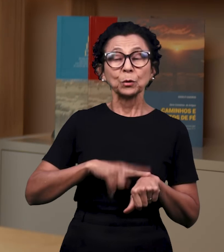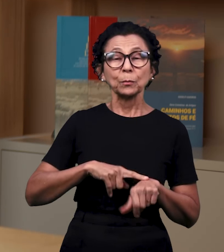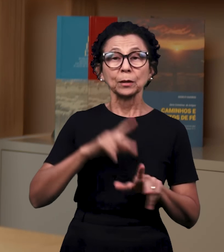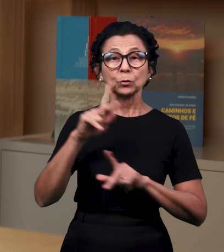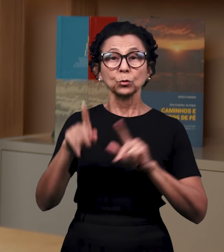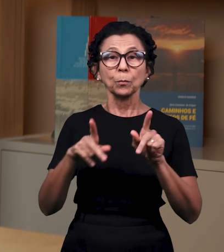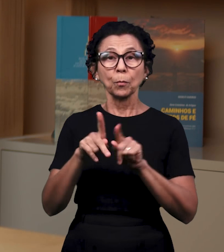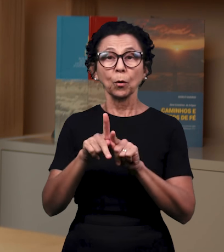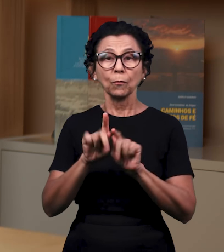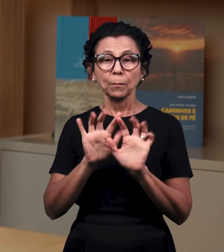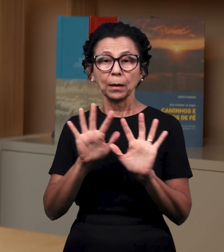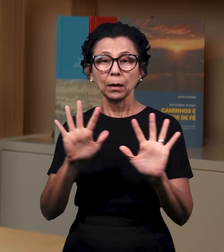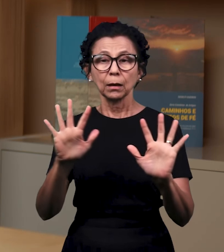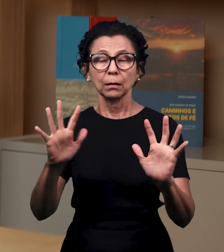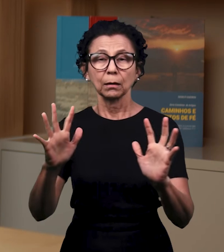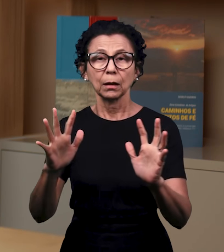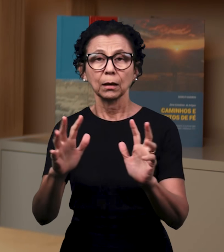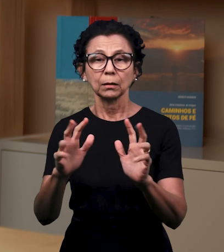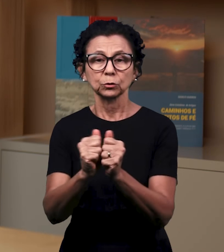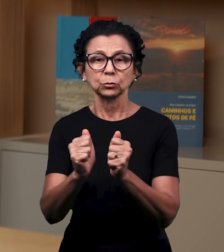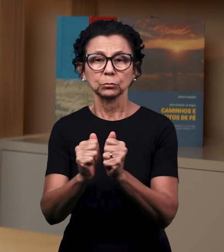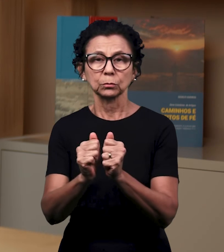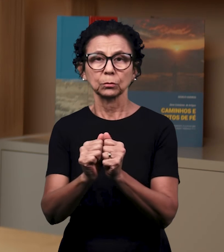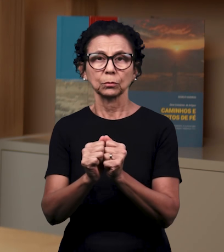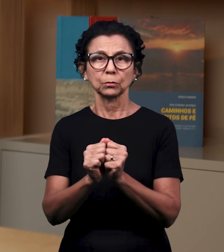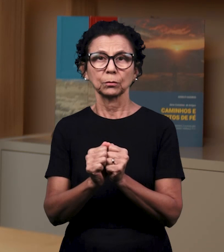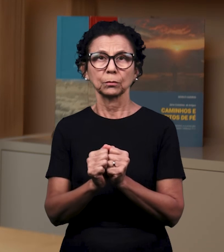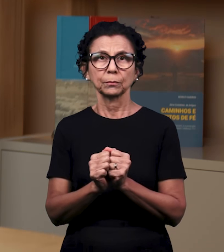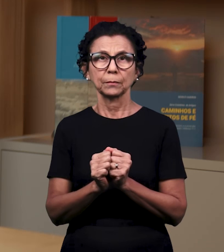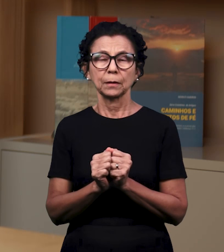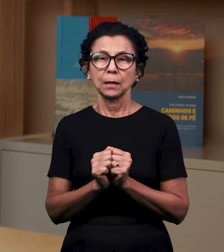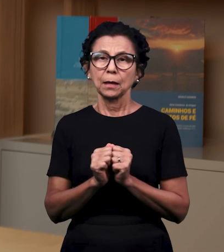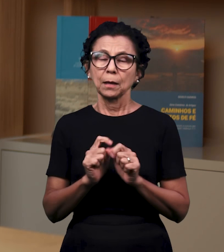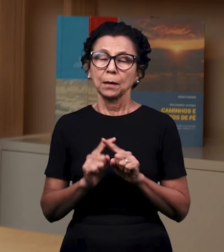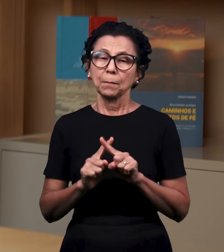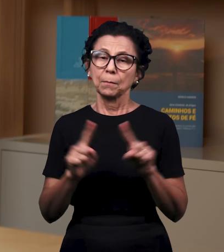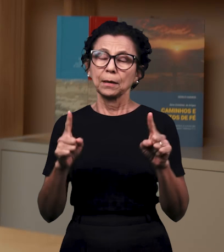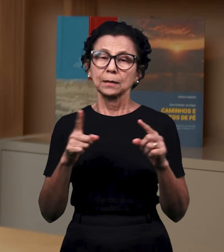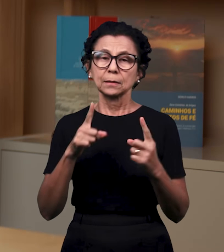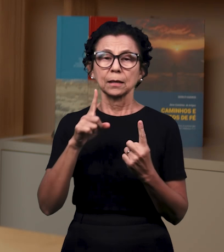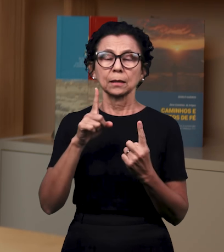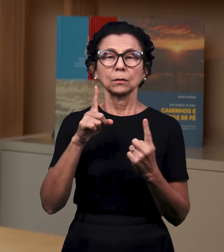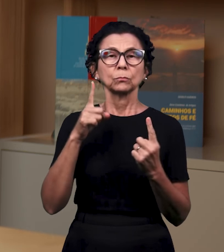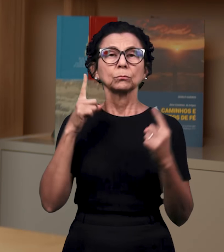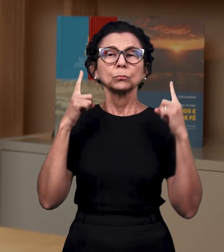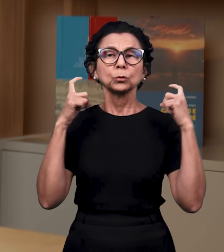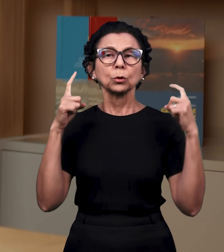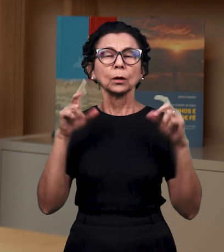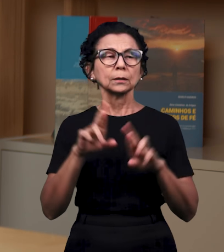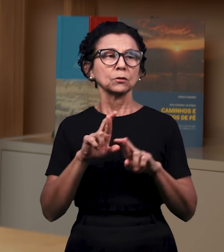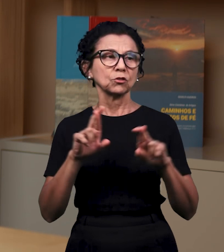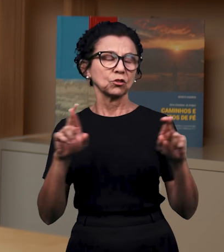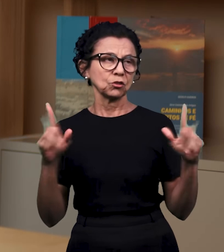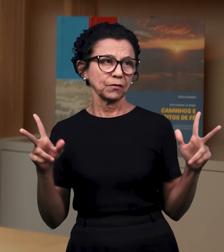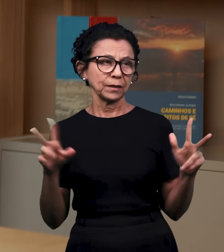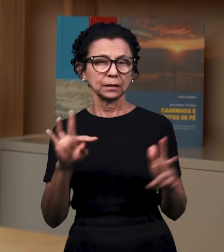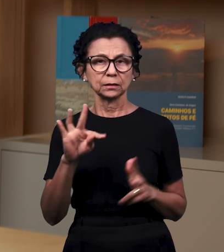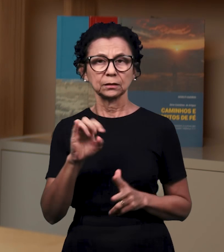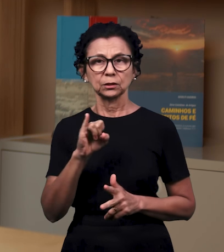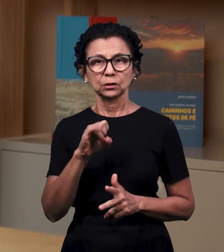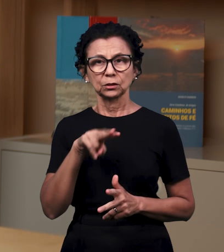eles tocariam as trombetas, mas sem retinir, que já era um momento solene. O retinir,